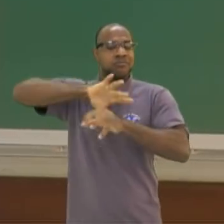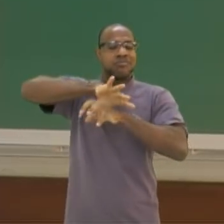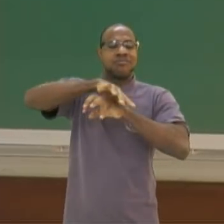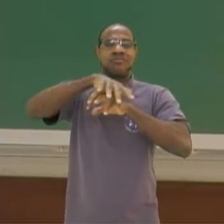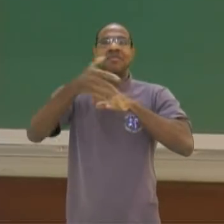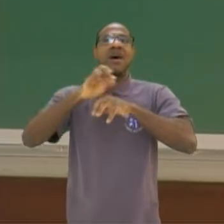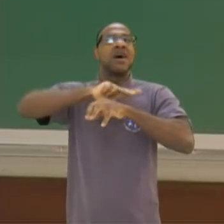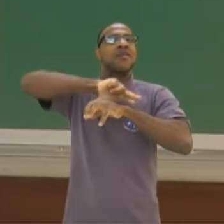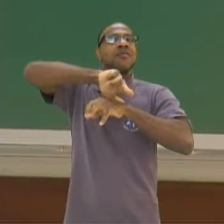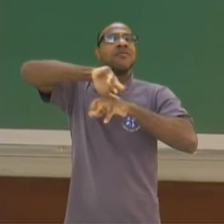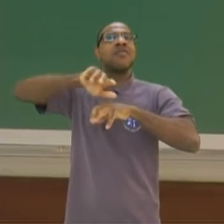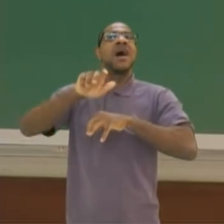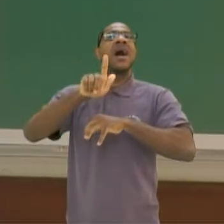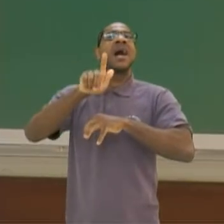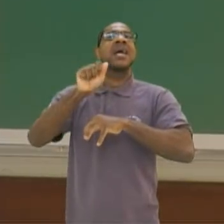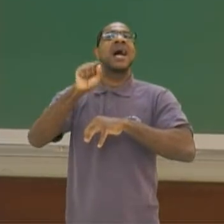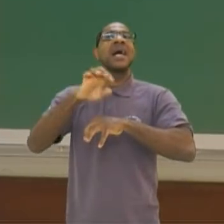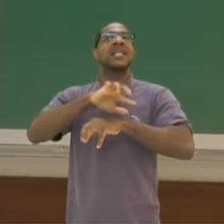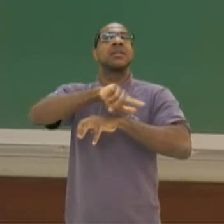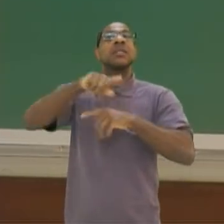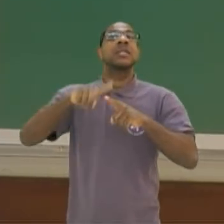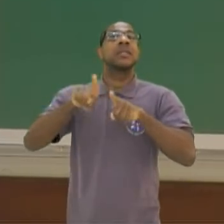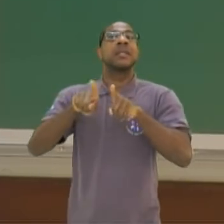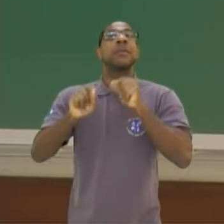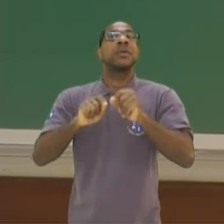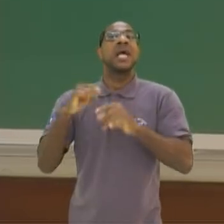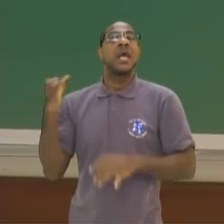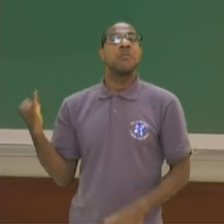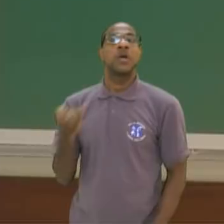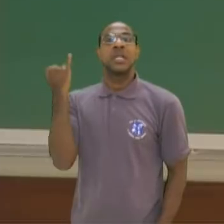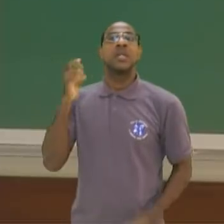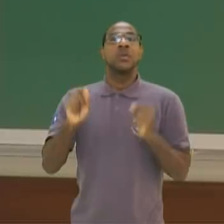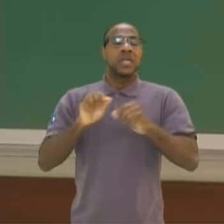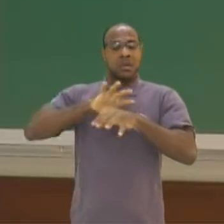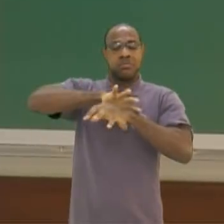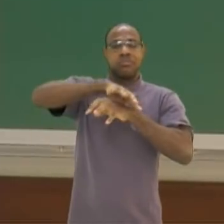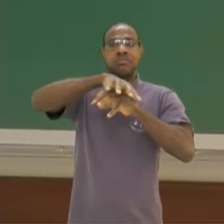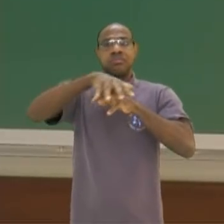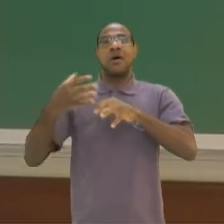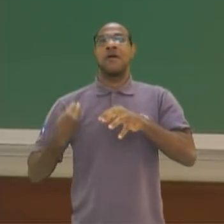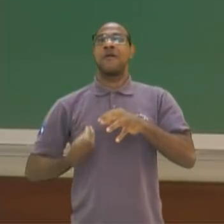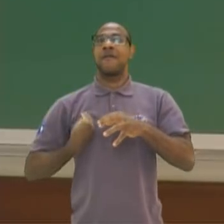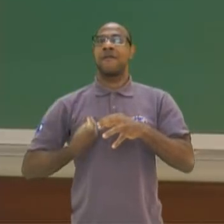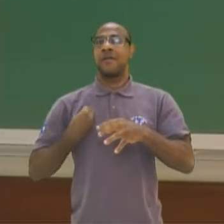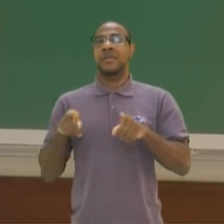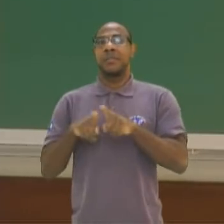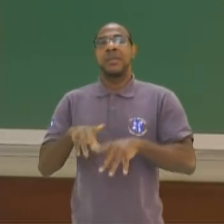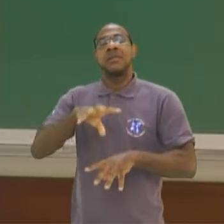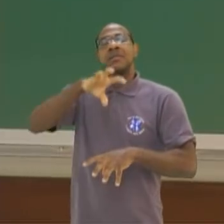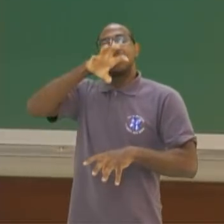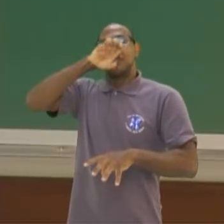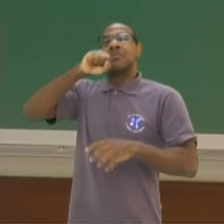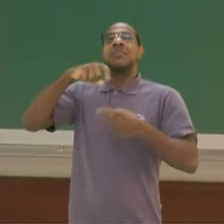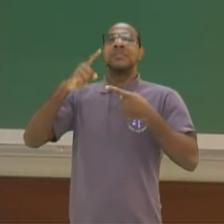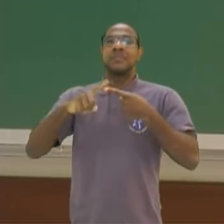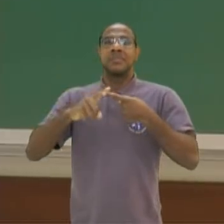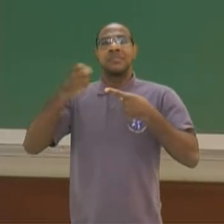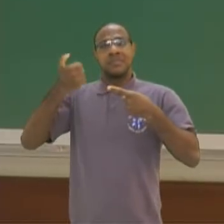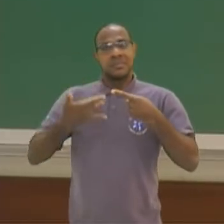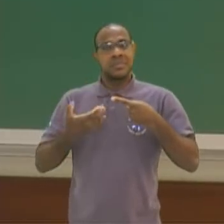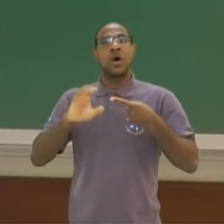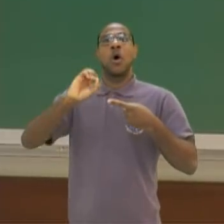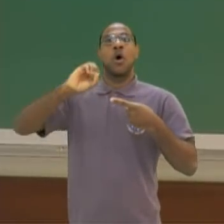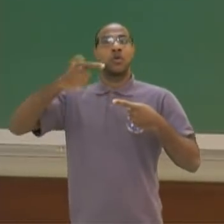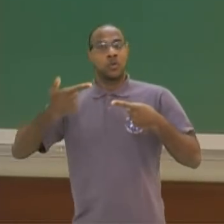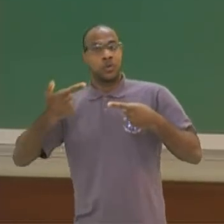Fora isso, aprendemos a importância da atmosfera para os seres vivos. Falamos da respiração, porque tem o oxigênio para